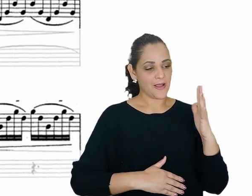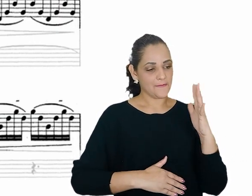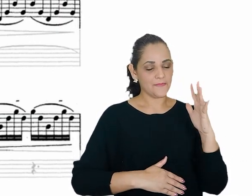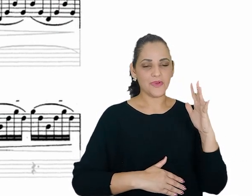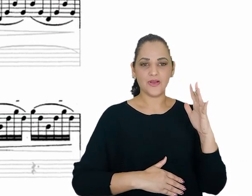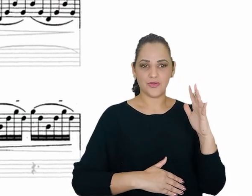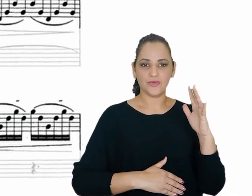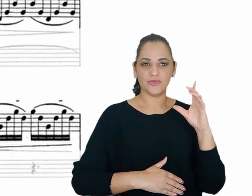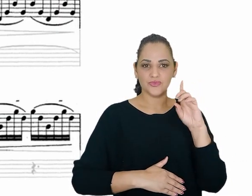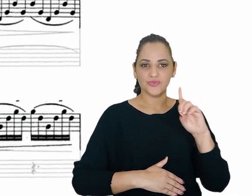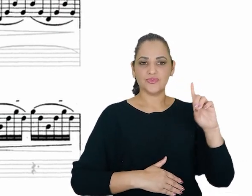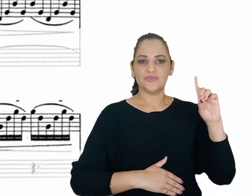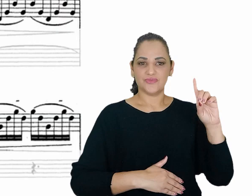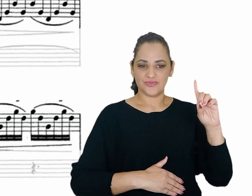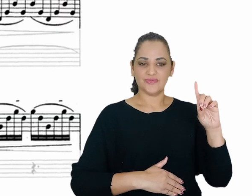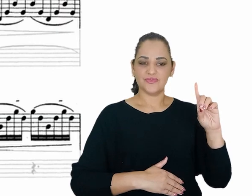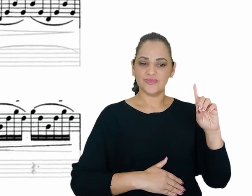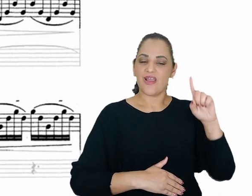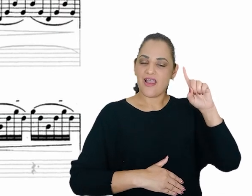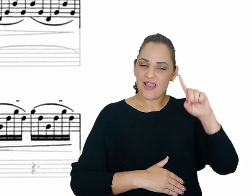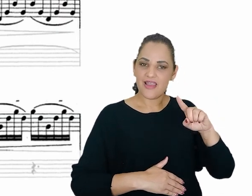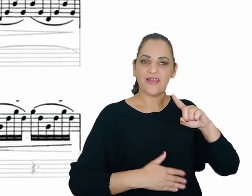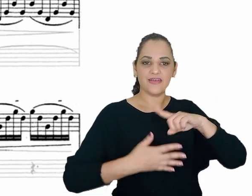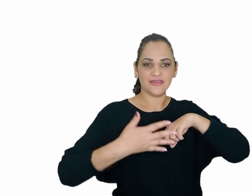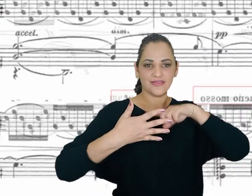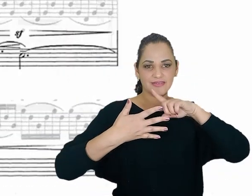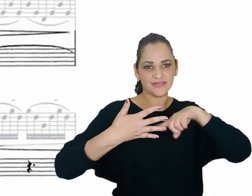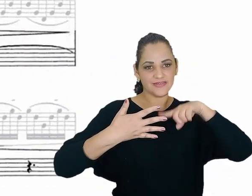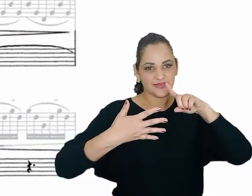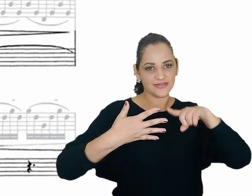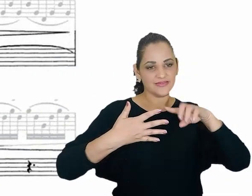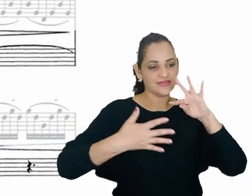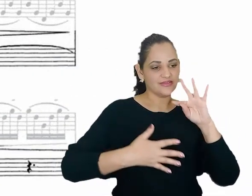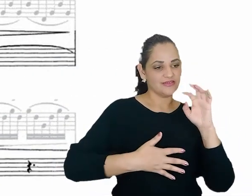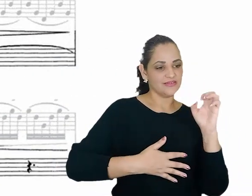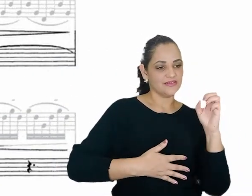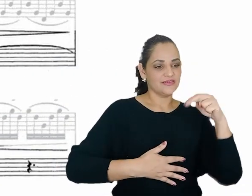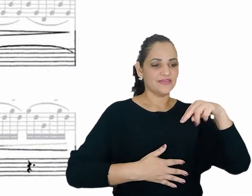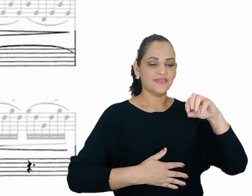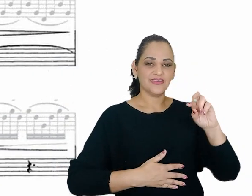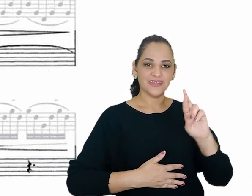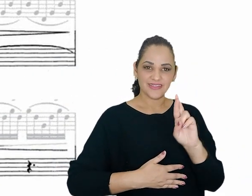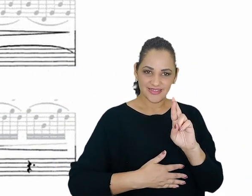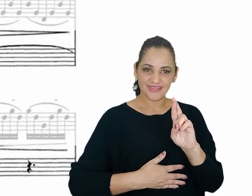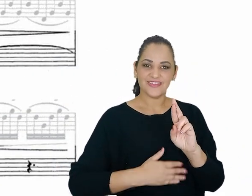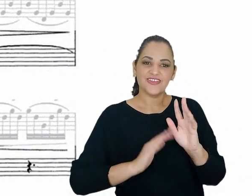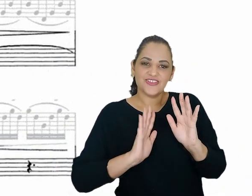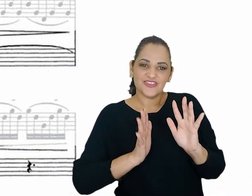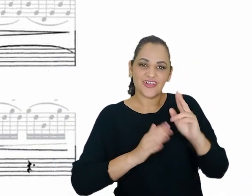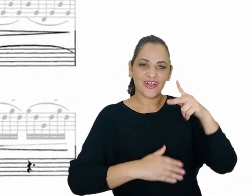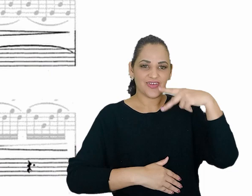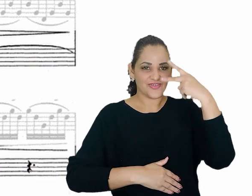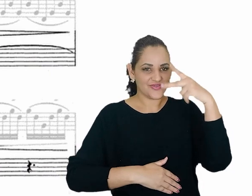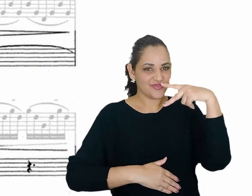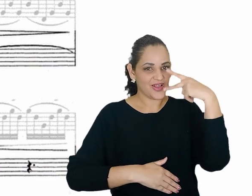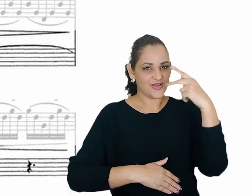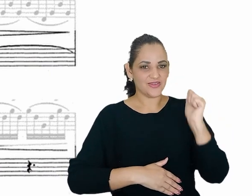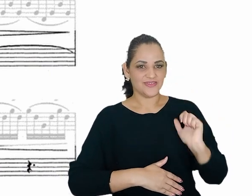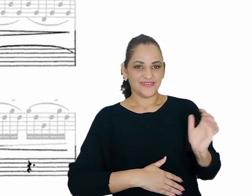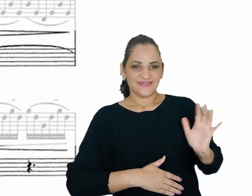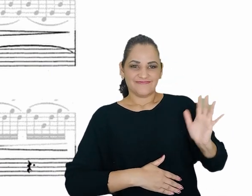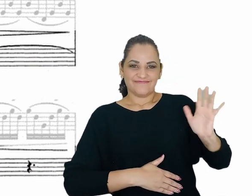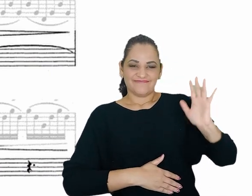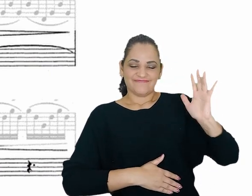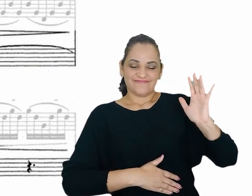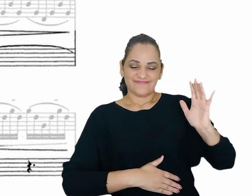esse desenho da mão direita acontece sobre uma melodia na região do tenor, e daí já falamos sobre a